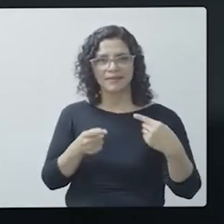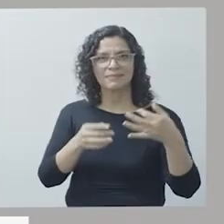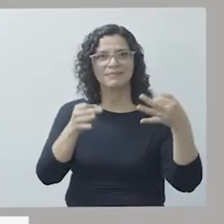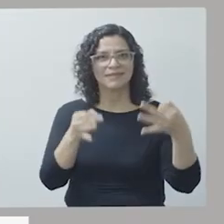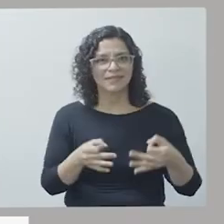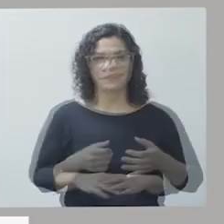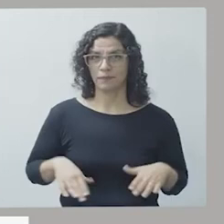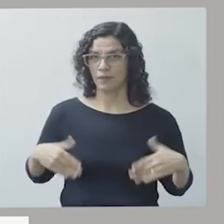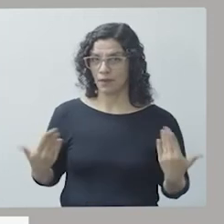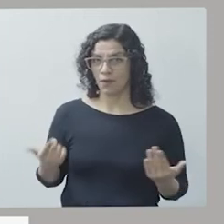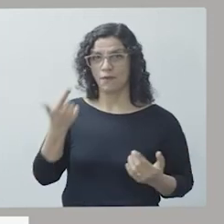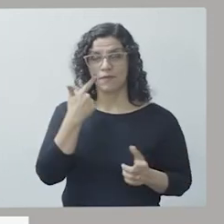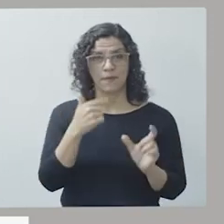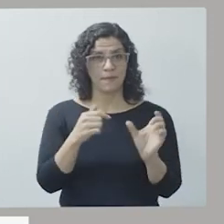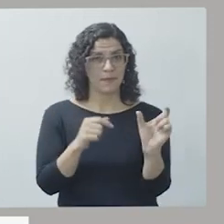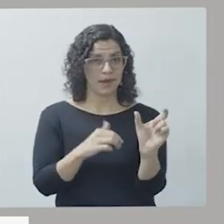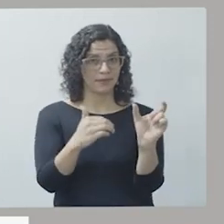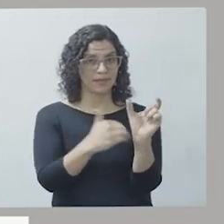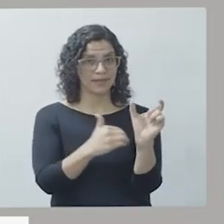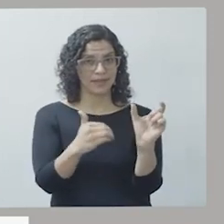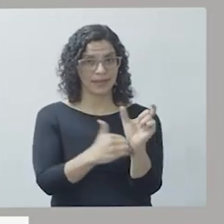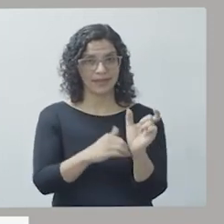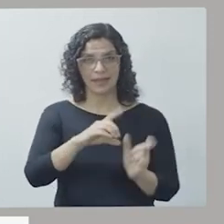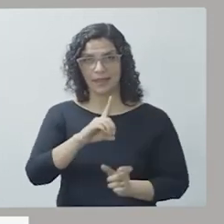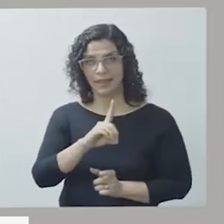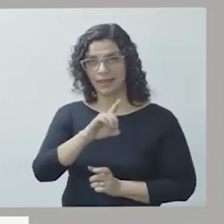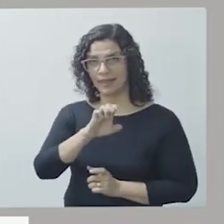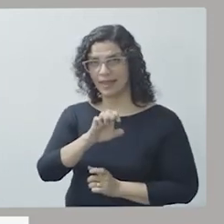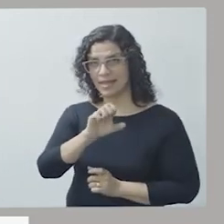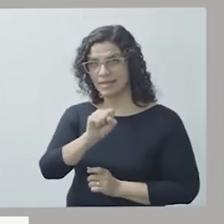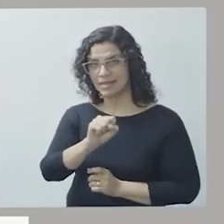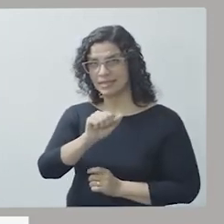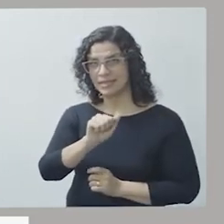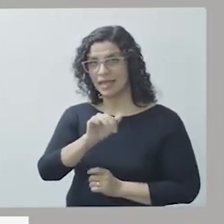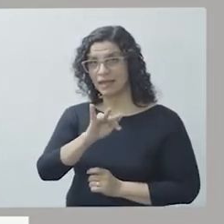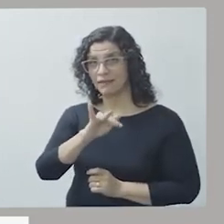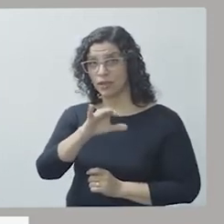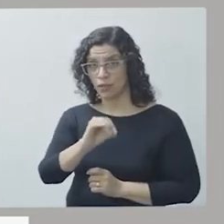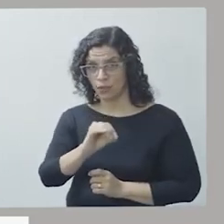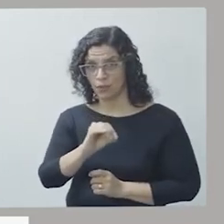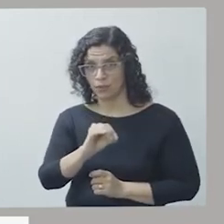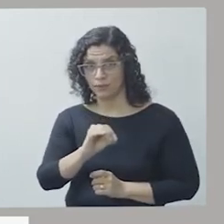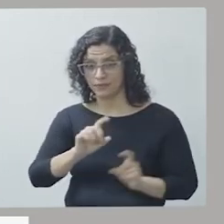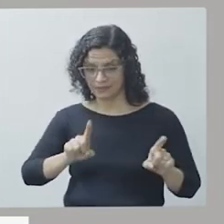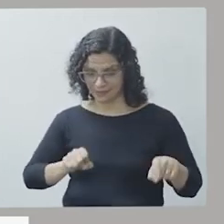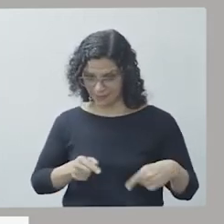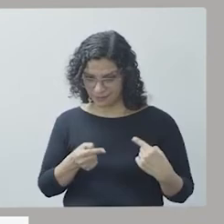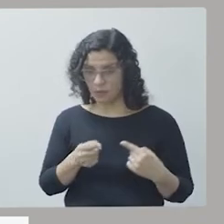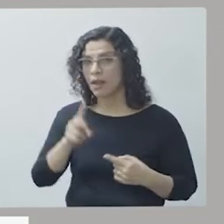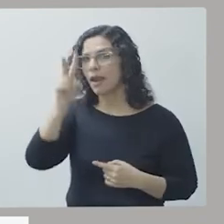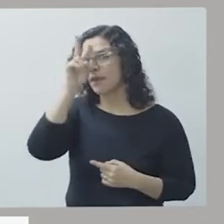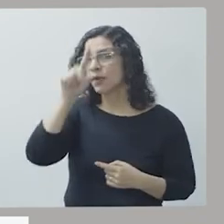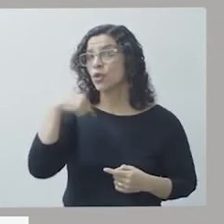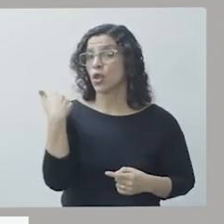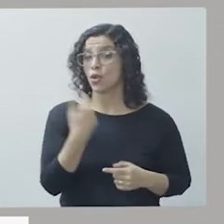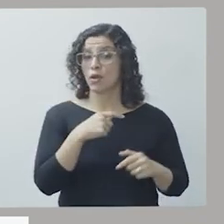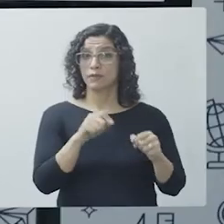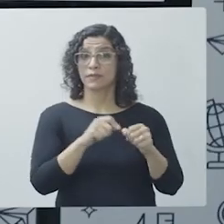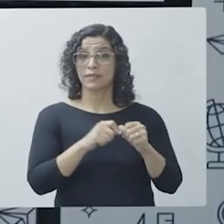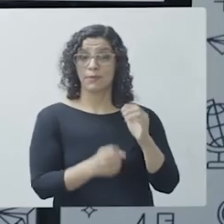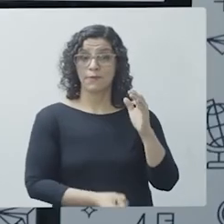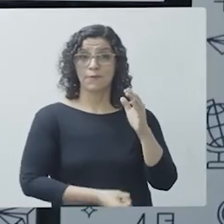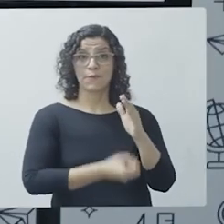palavras. Então, a nossa palavra secreta é desafio. Lembrando que nós